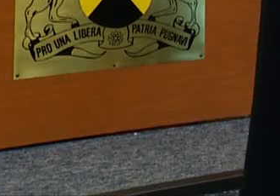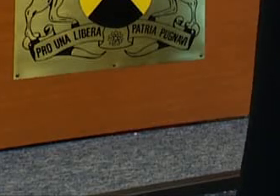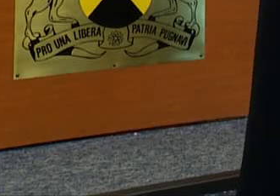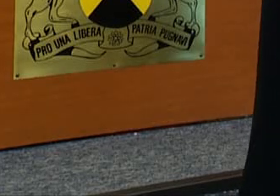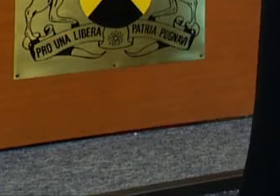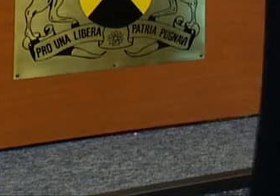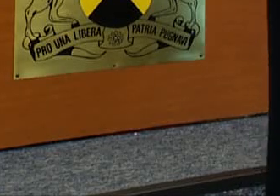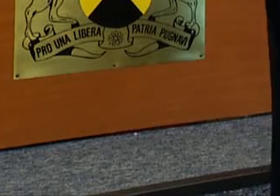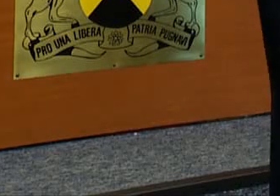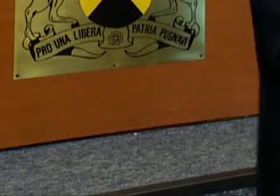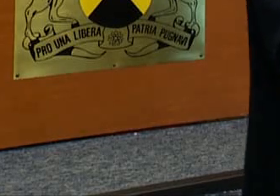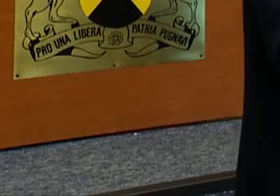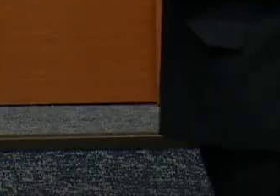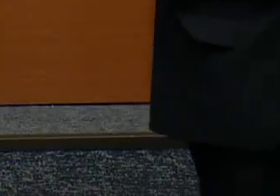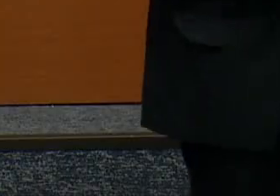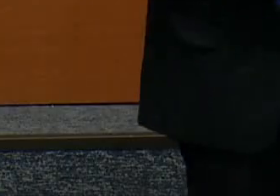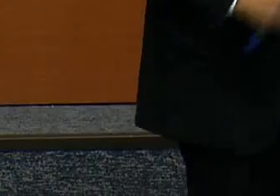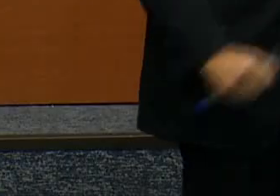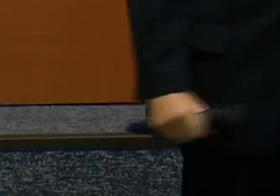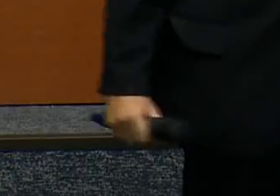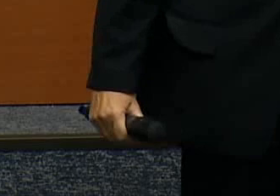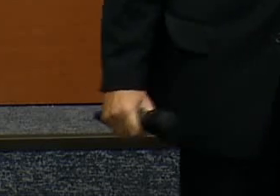Hélio. Imagine. Parabéns.